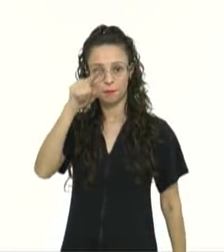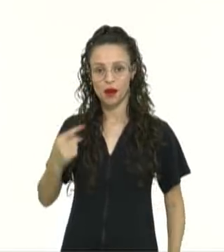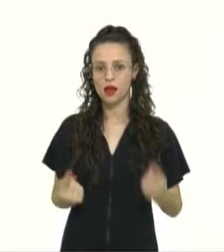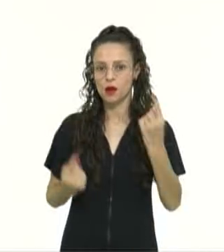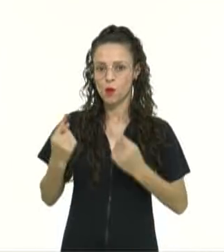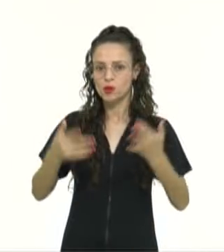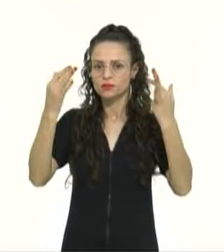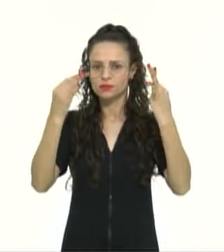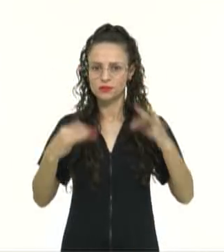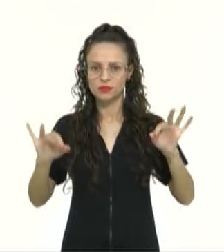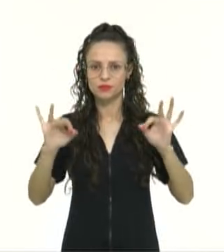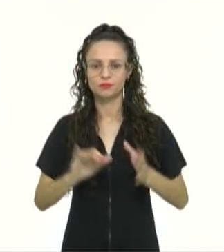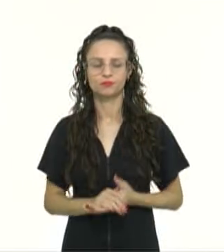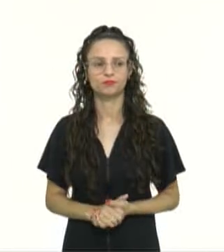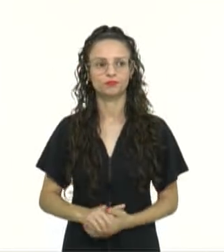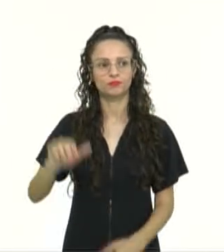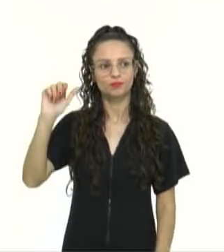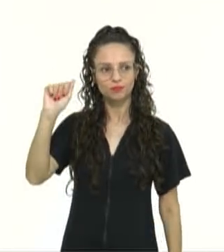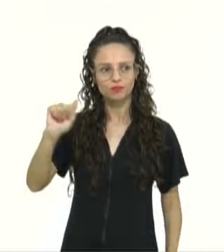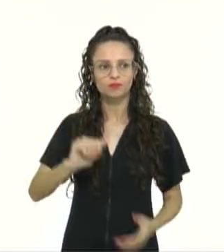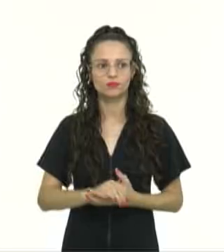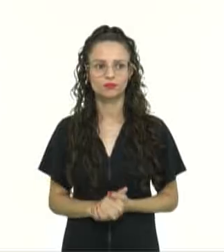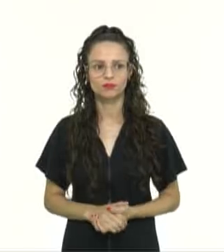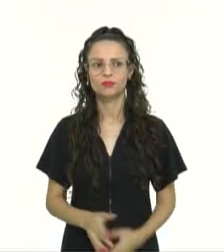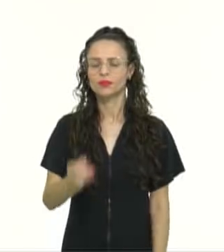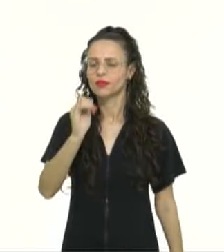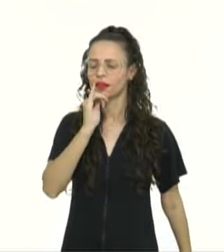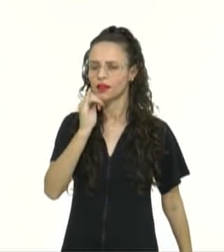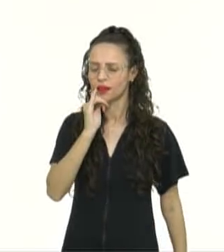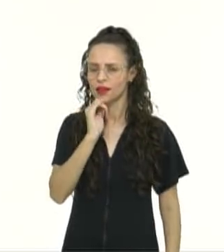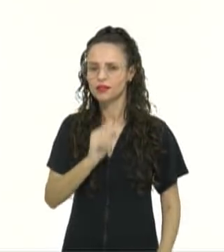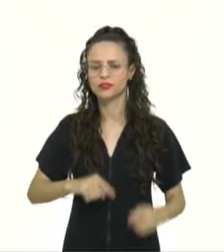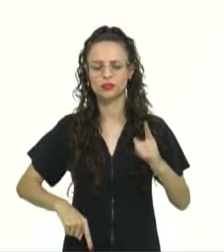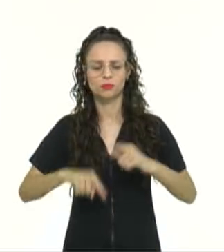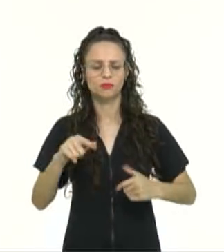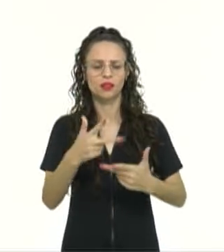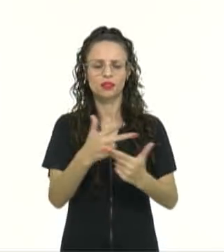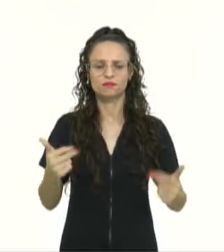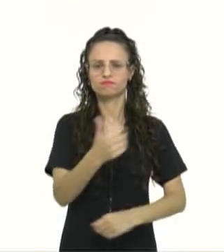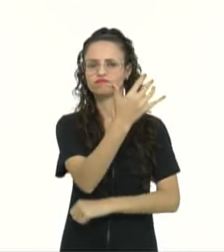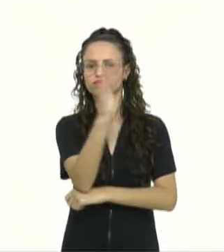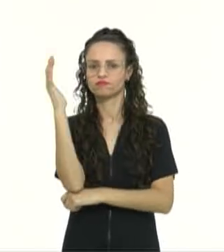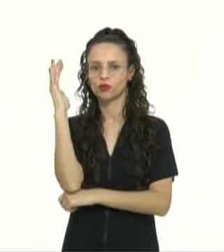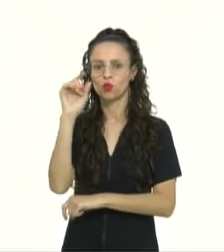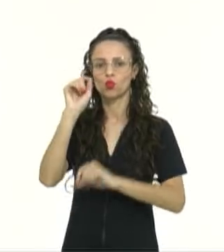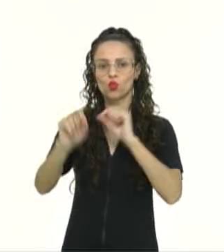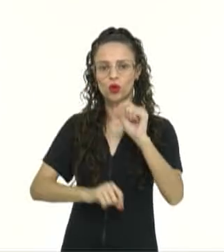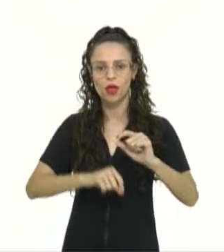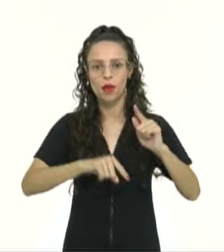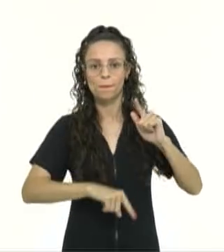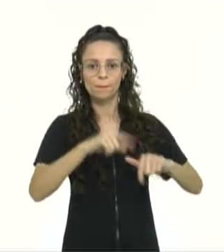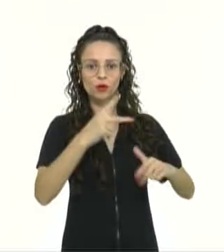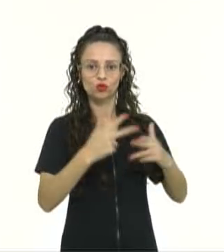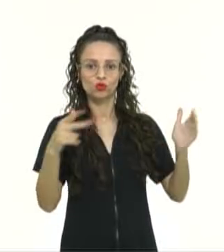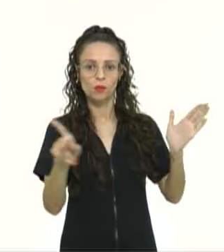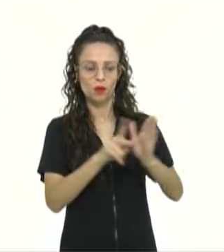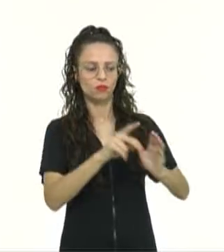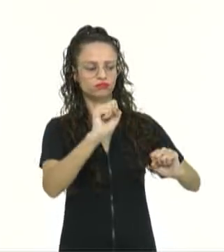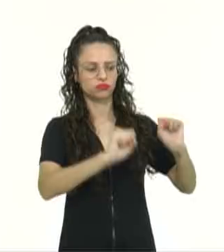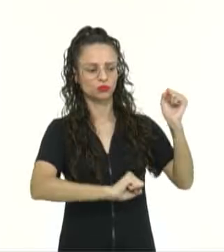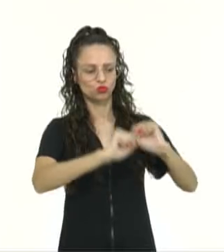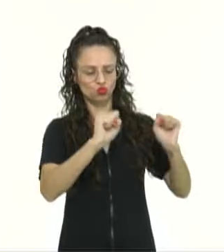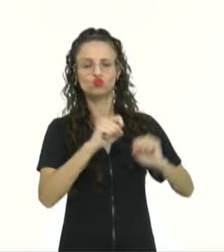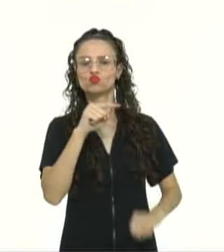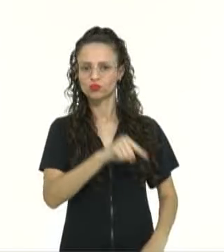alternativa correta. Letra A. São exemplos de recursos naturais os produtos fabricados nas